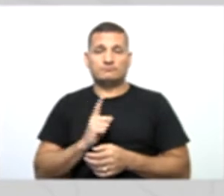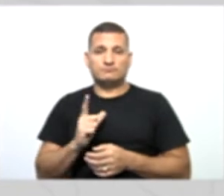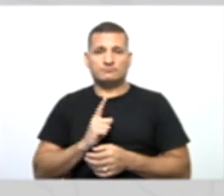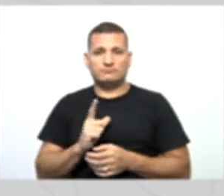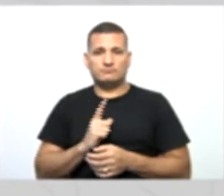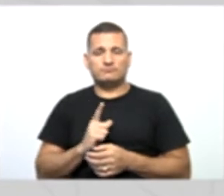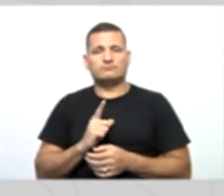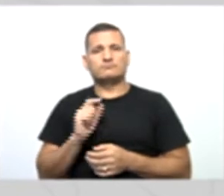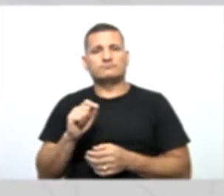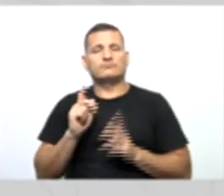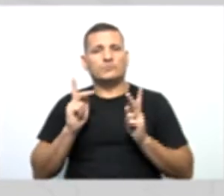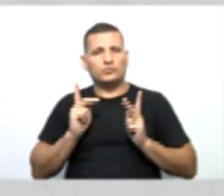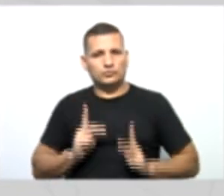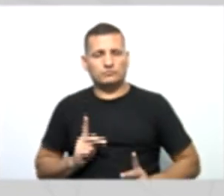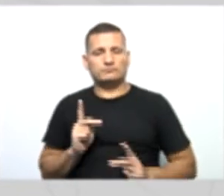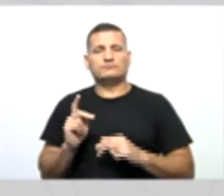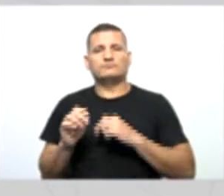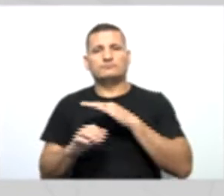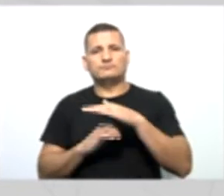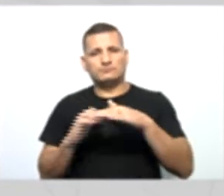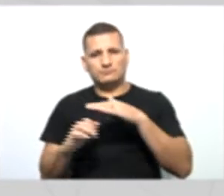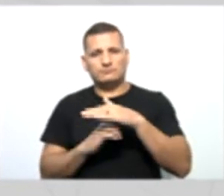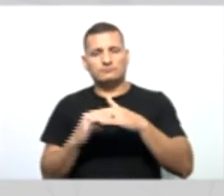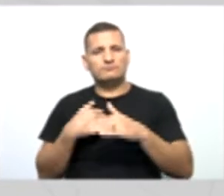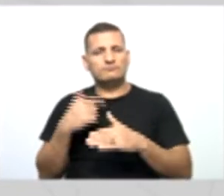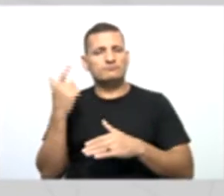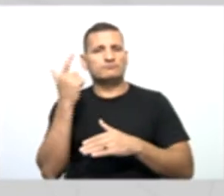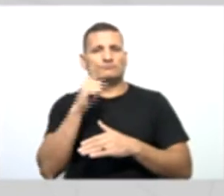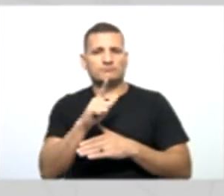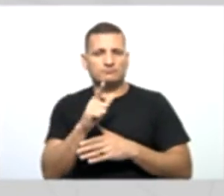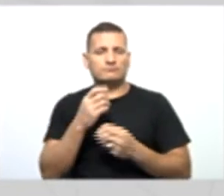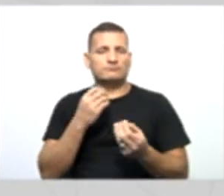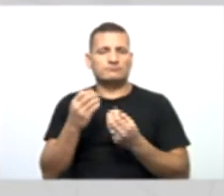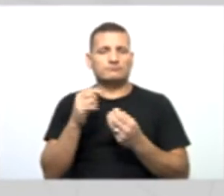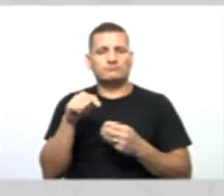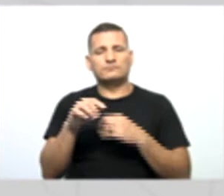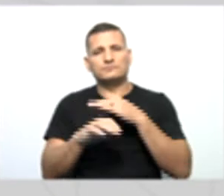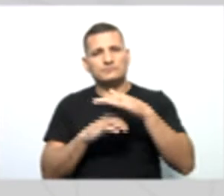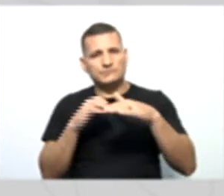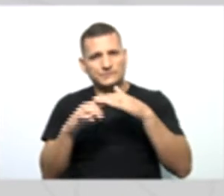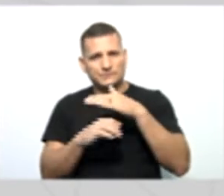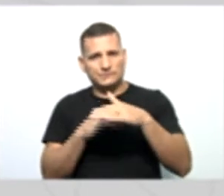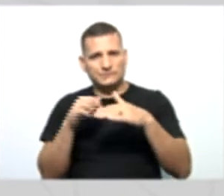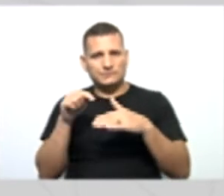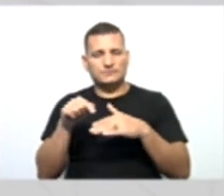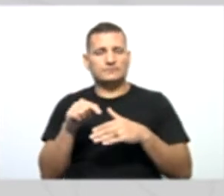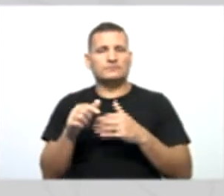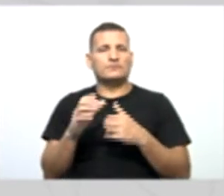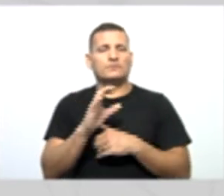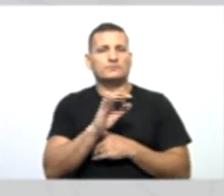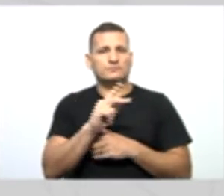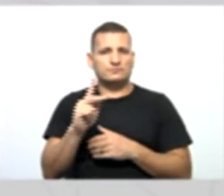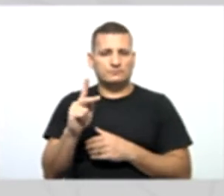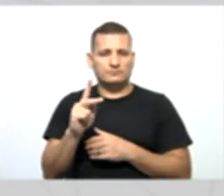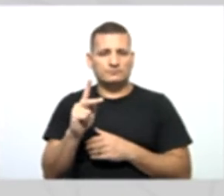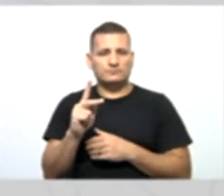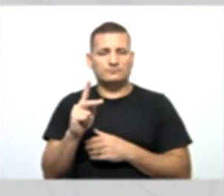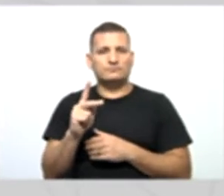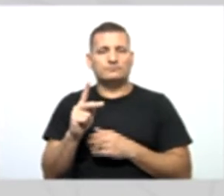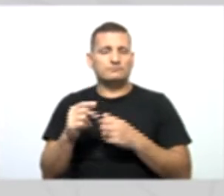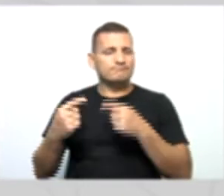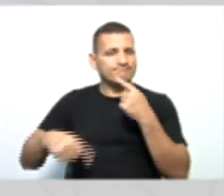postura empreendedora, eu consigo posicionar minha empresa a cooperativa de forma